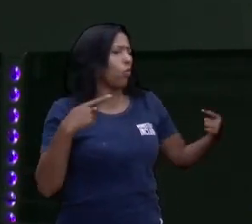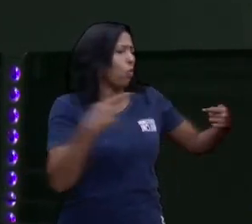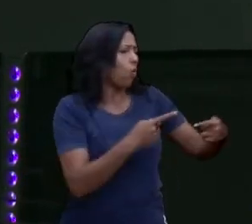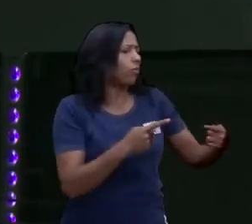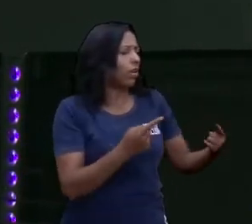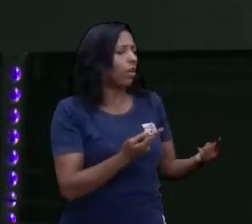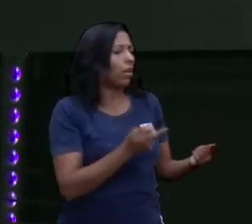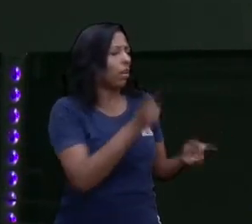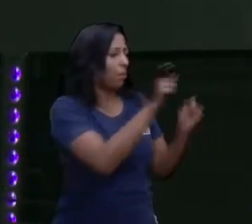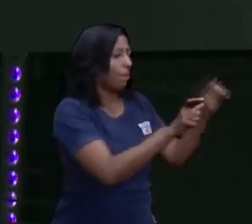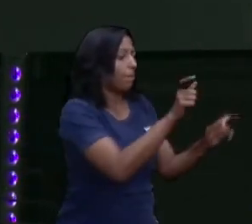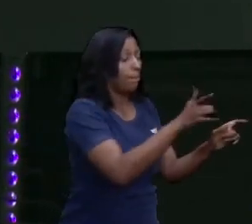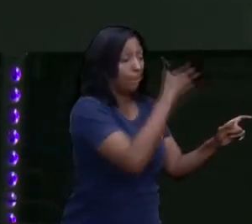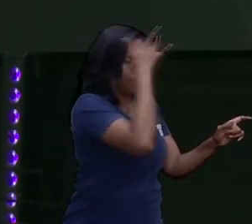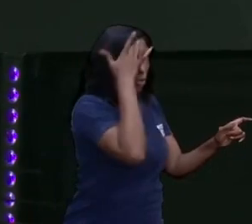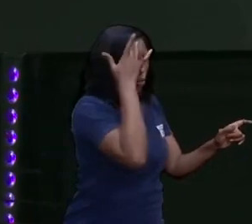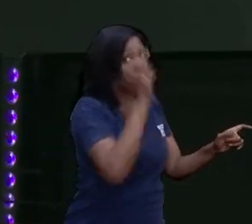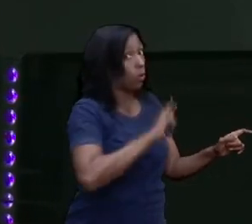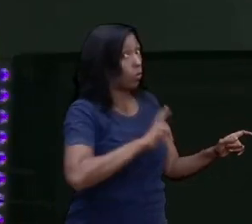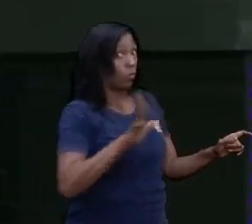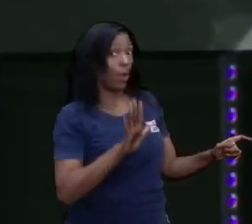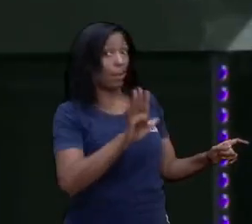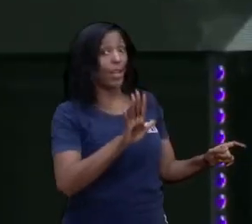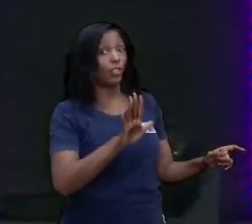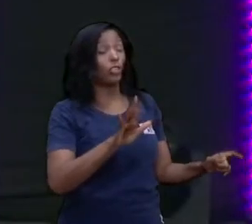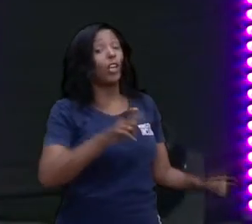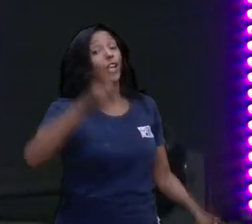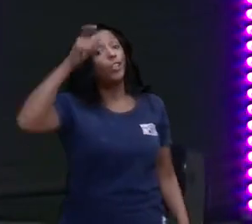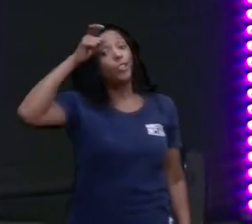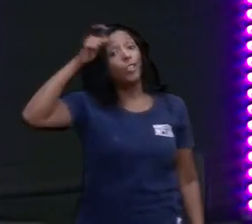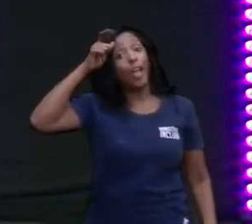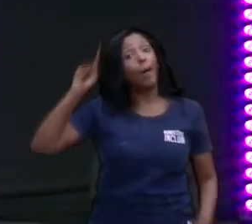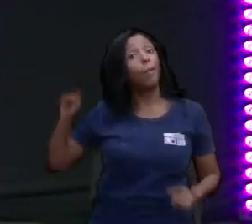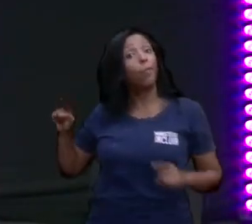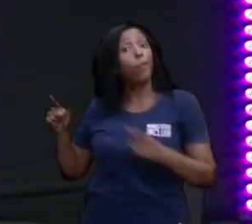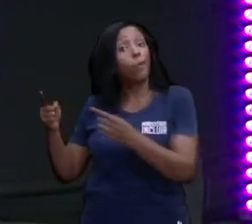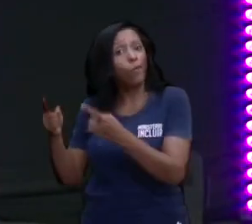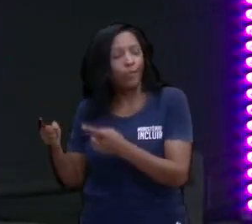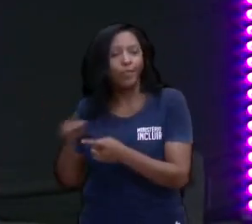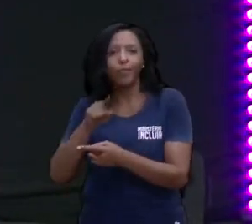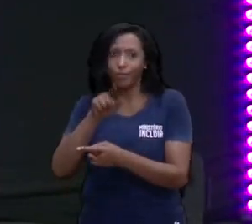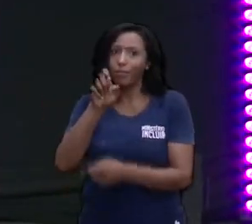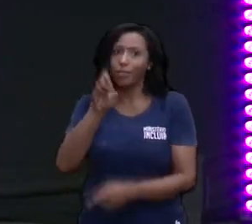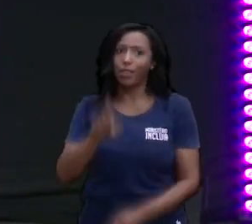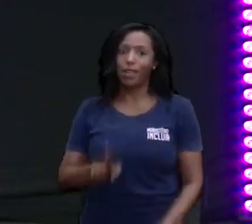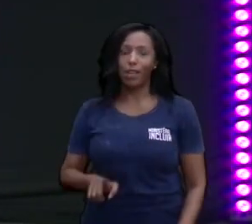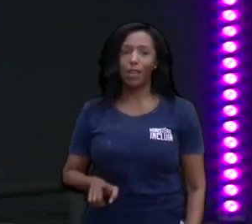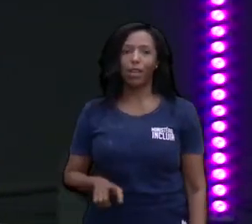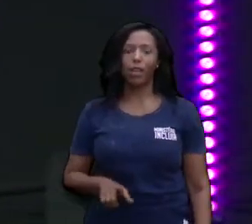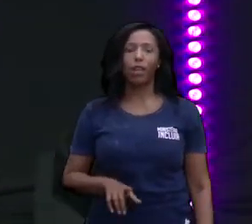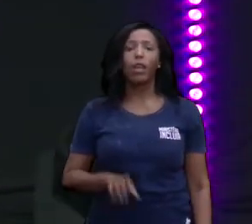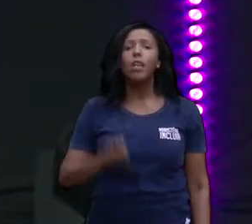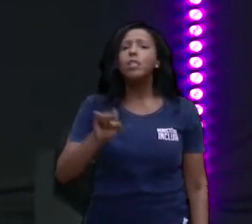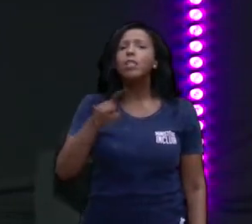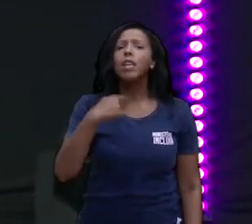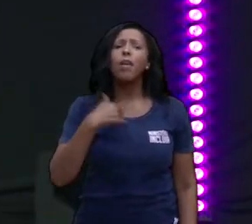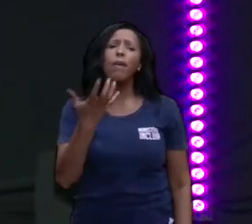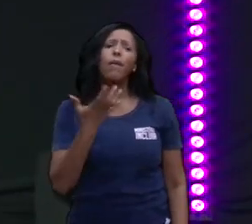espirituais do mal E se eu quero vencer o mal eu preciso entender que